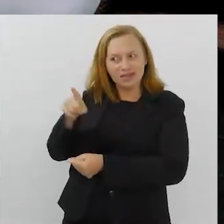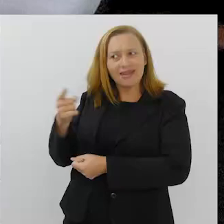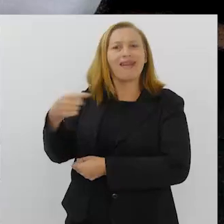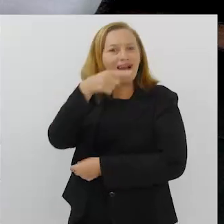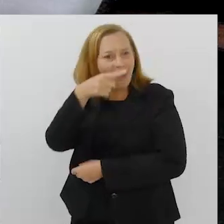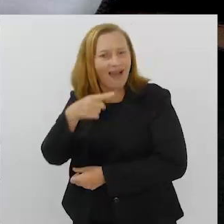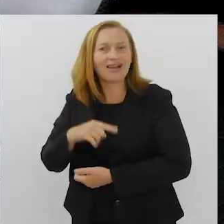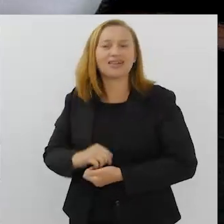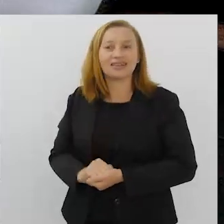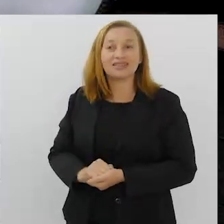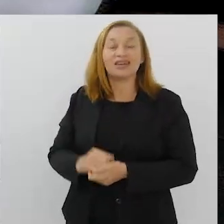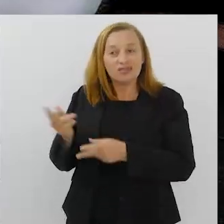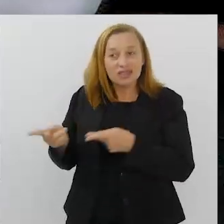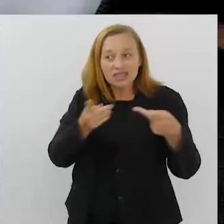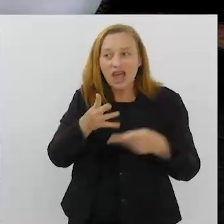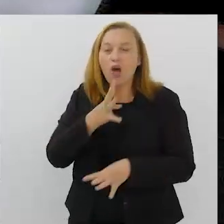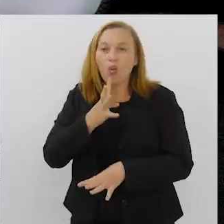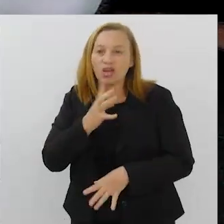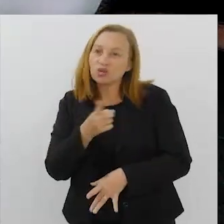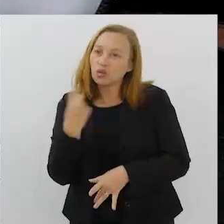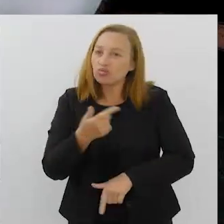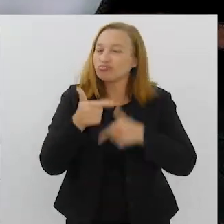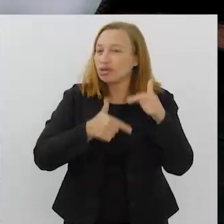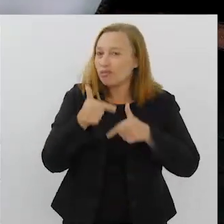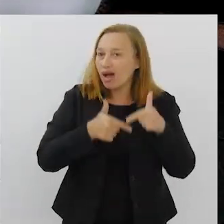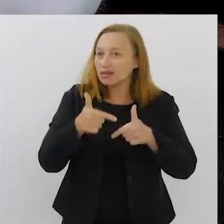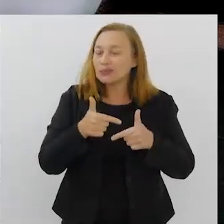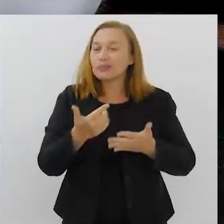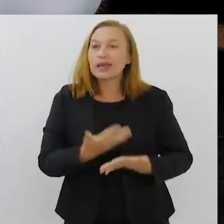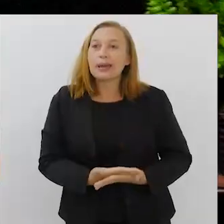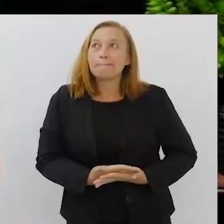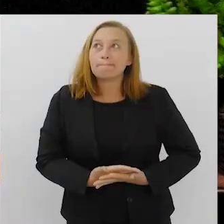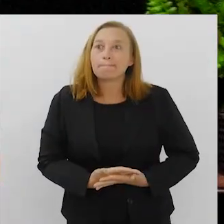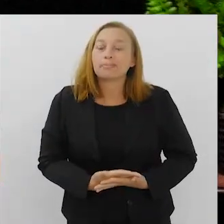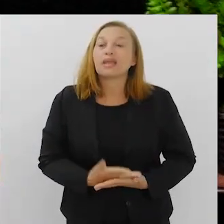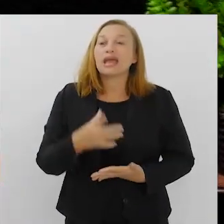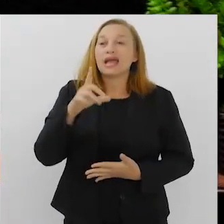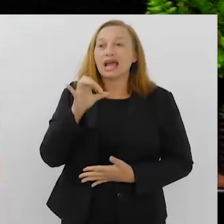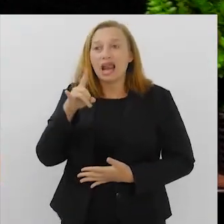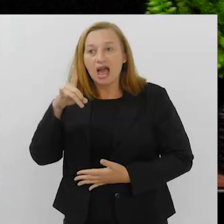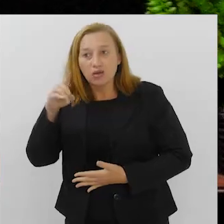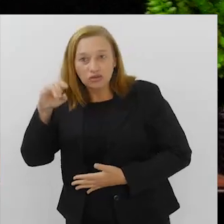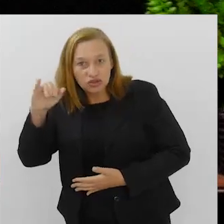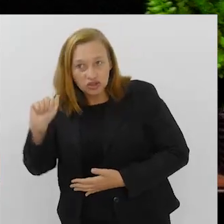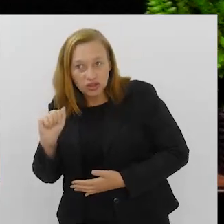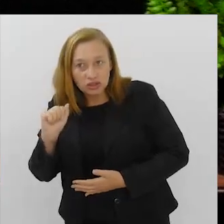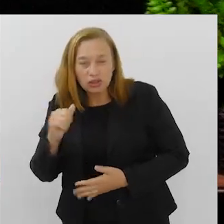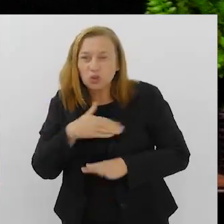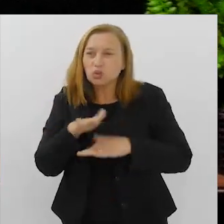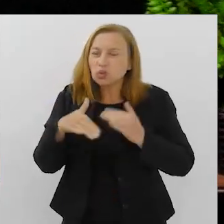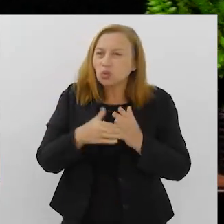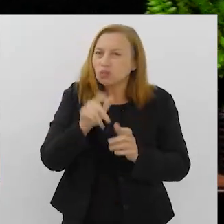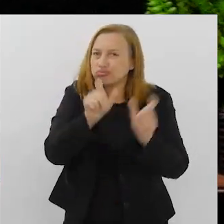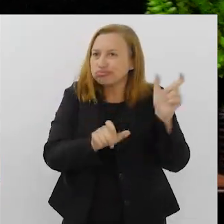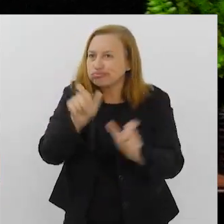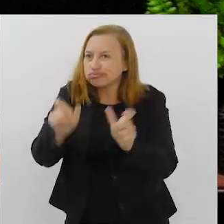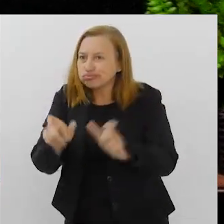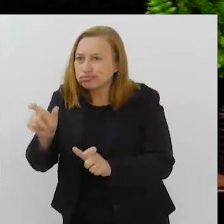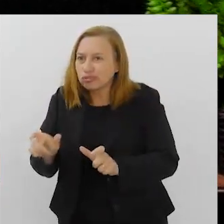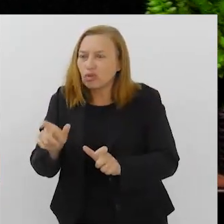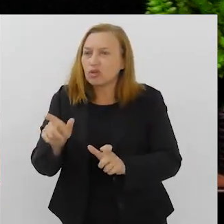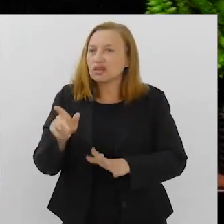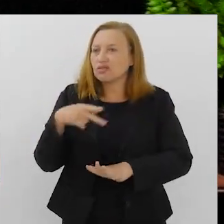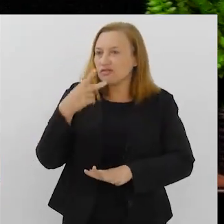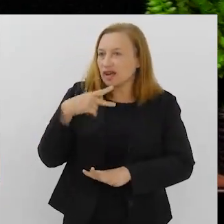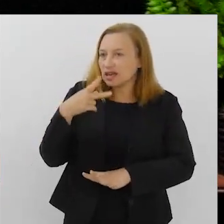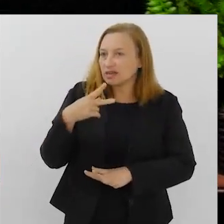esperar para visitar, conhecer o nosso trabalho. Cláudia, todas essas pessoas, né, como a gente